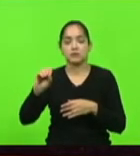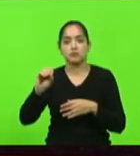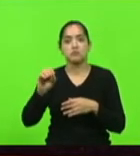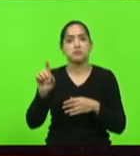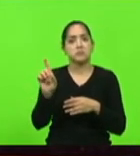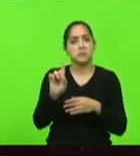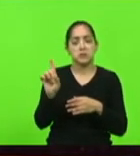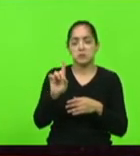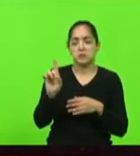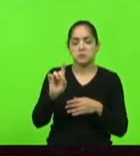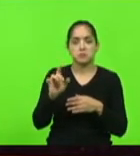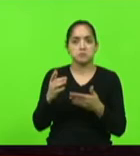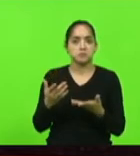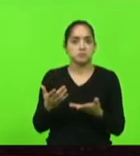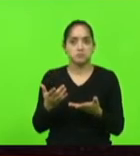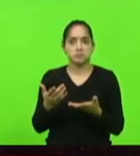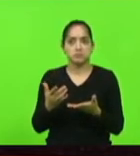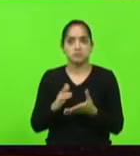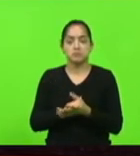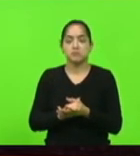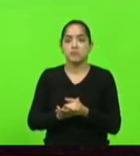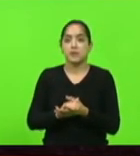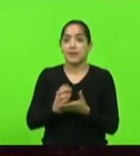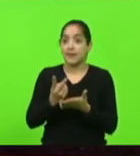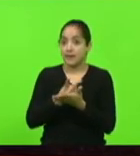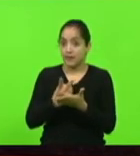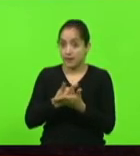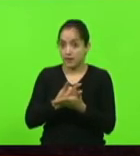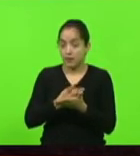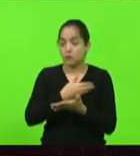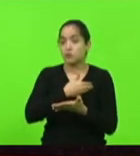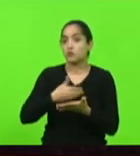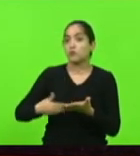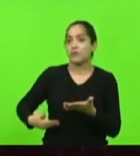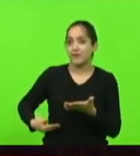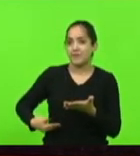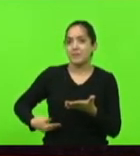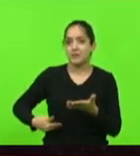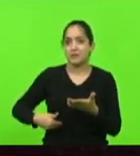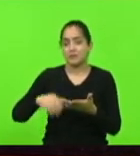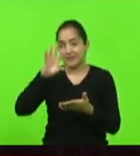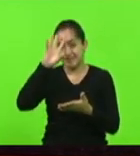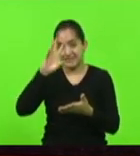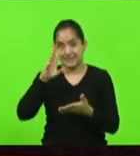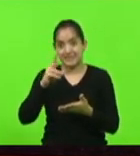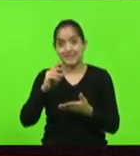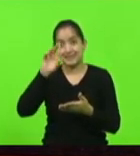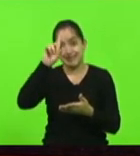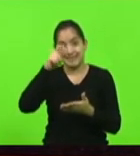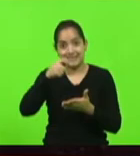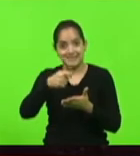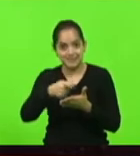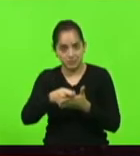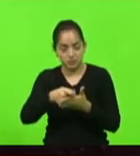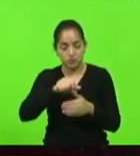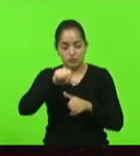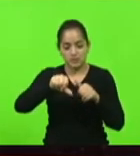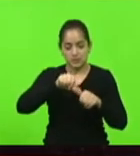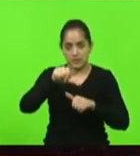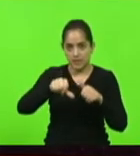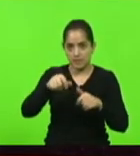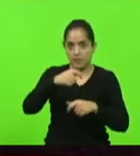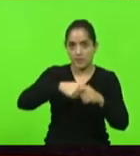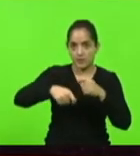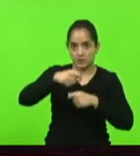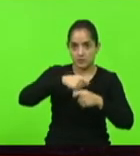Equívoco do governo, que decidiu, na reforma administrativa, passar